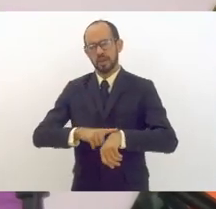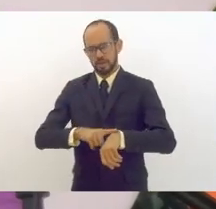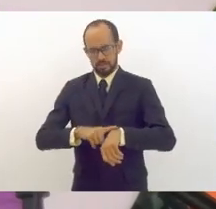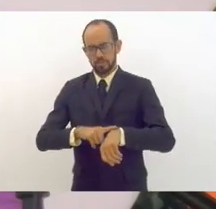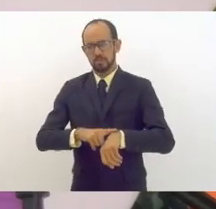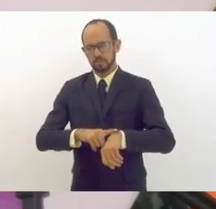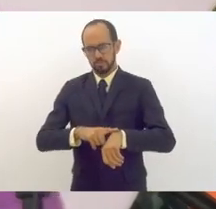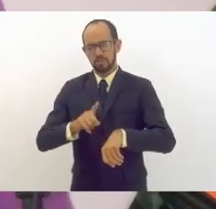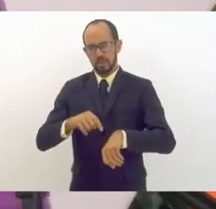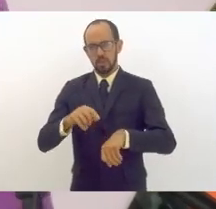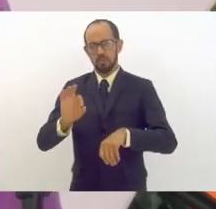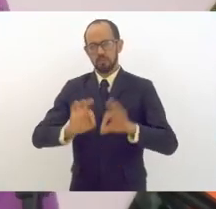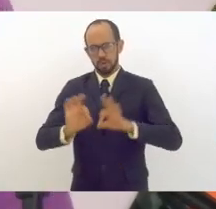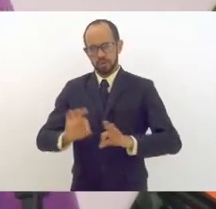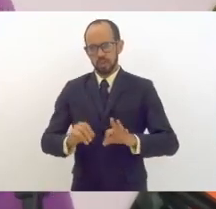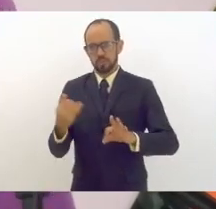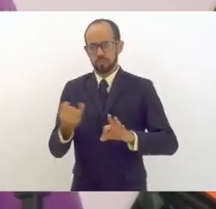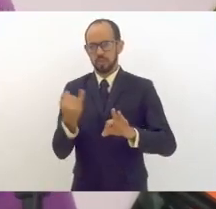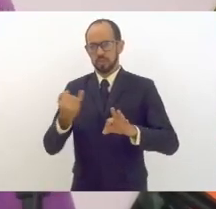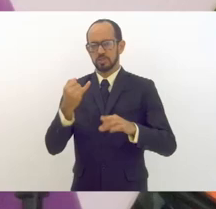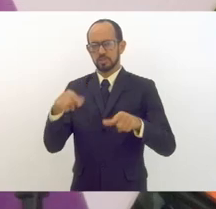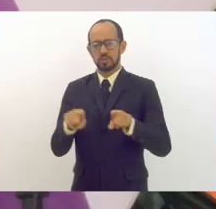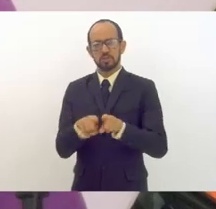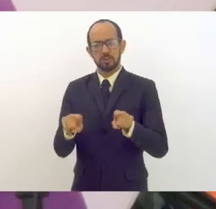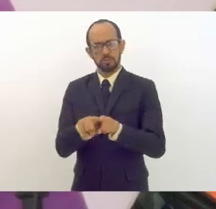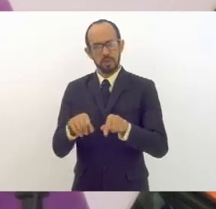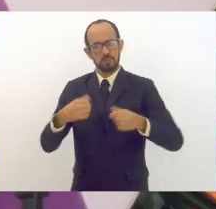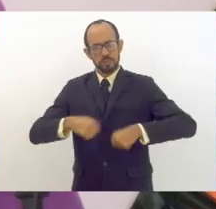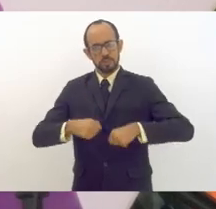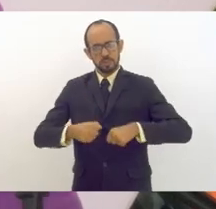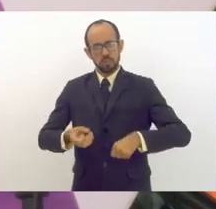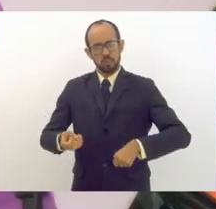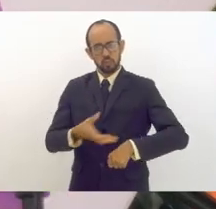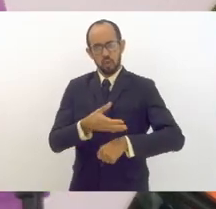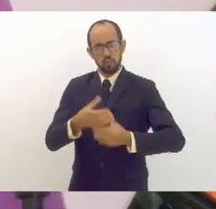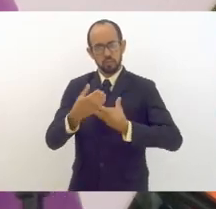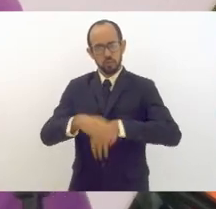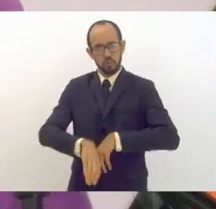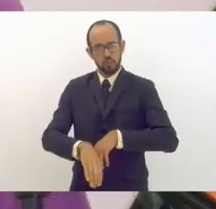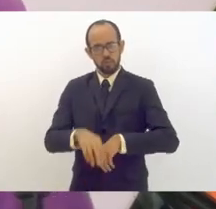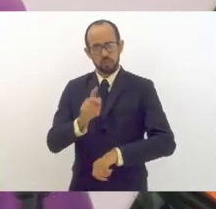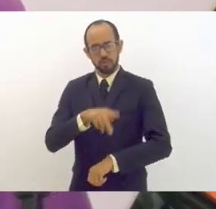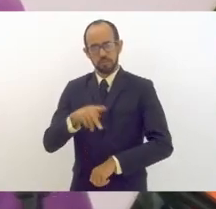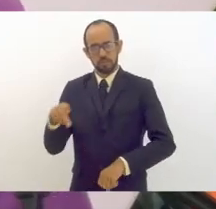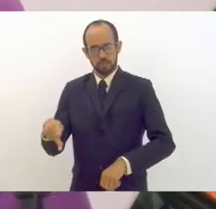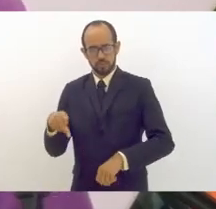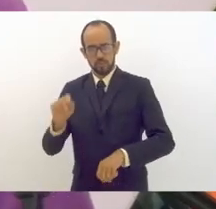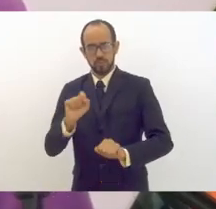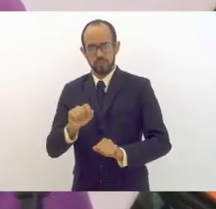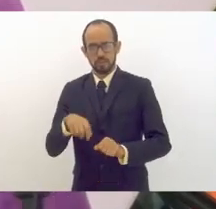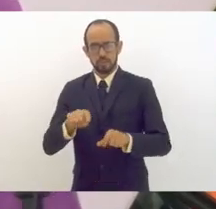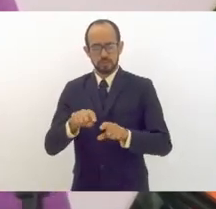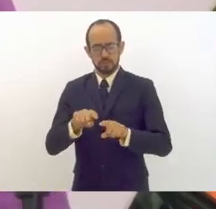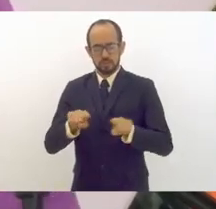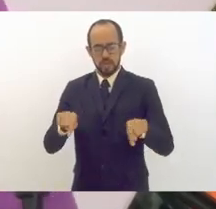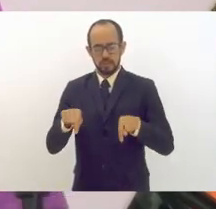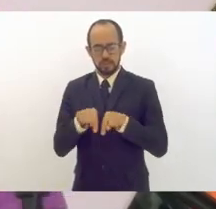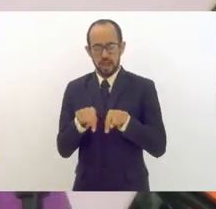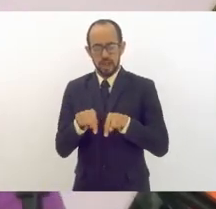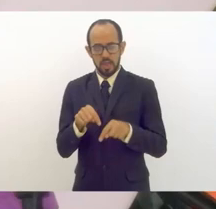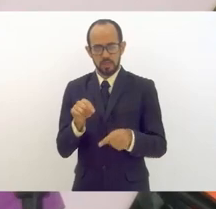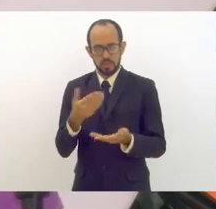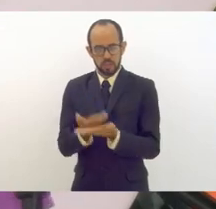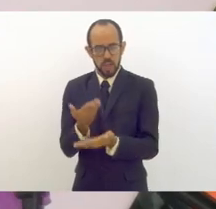categoria, e nós precisamos de novo concurso para professores e professoras de sala de aula, para